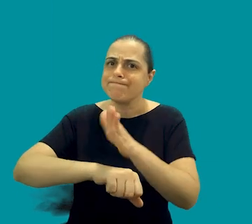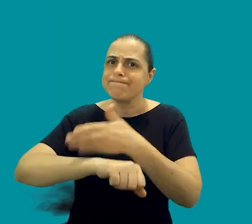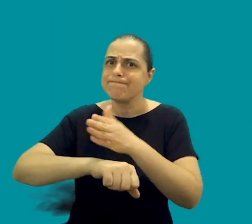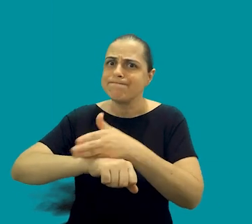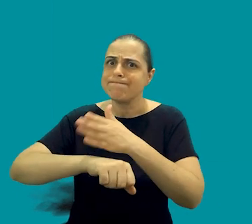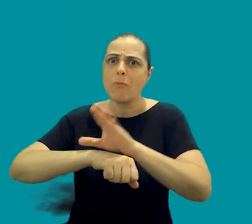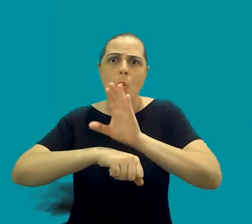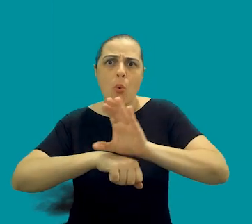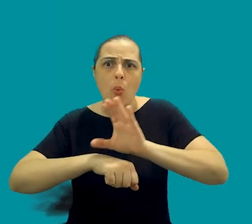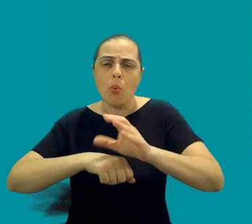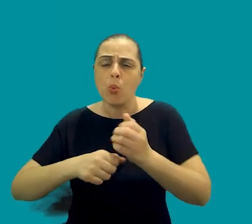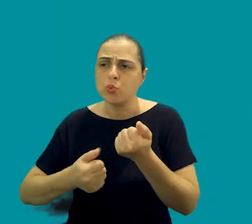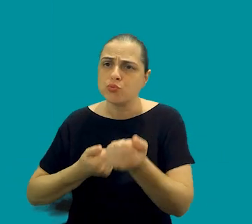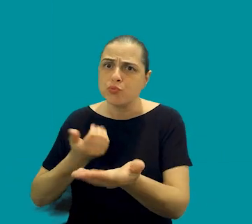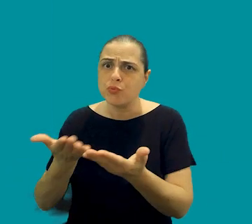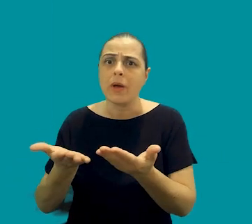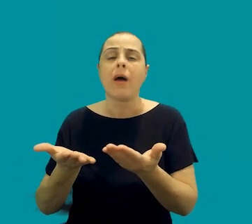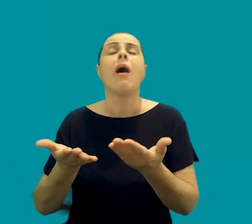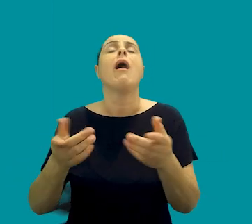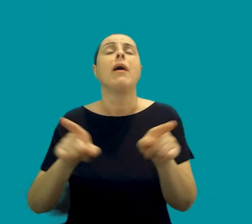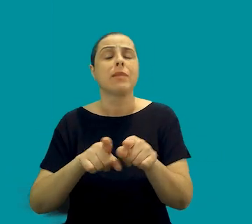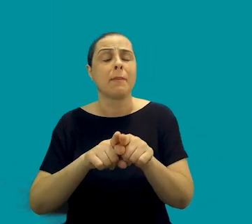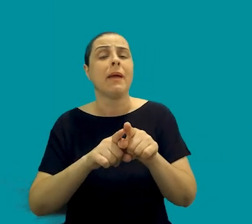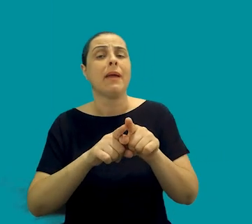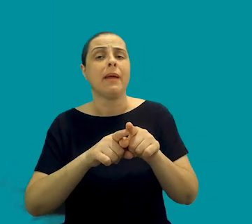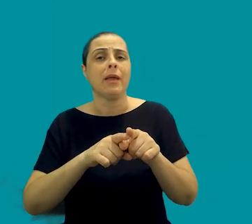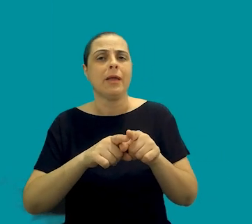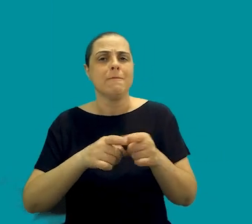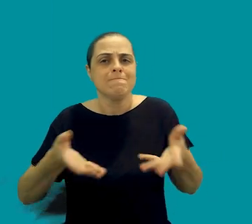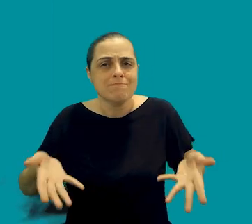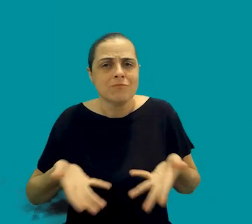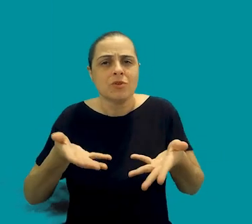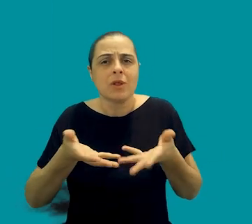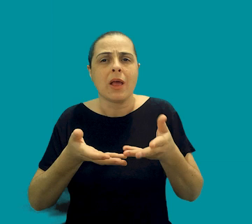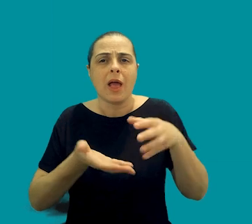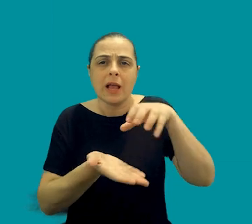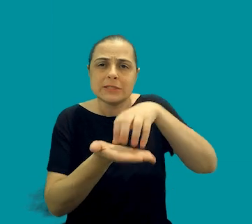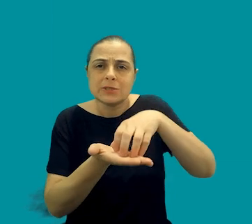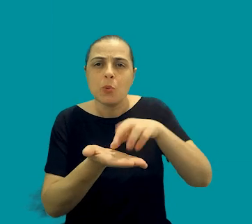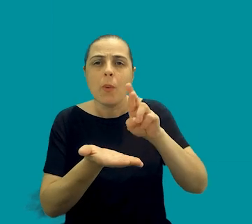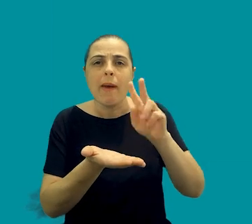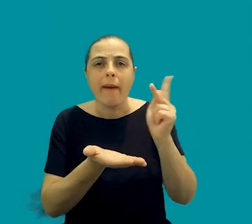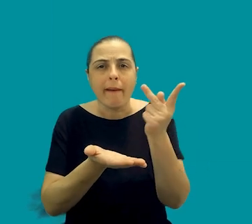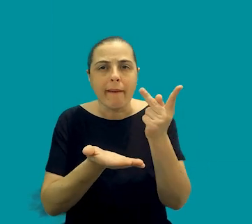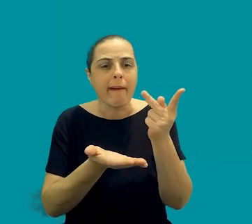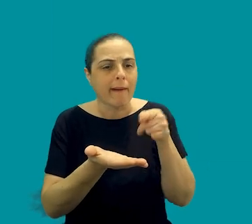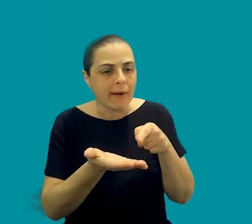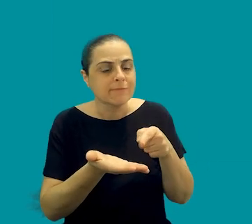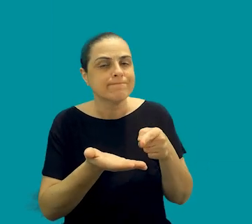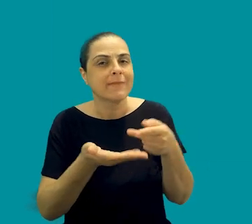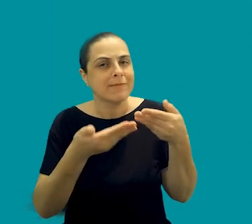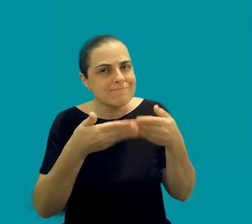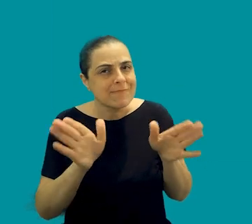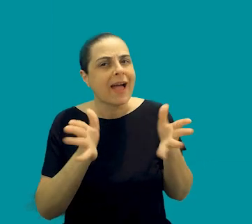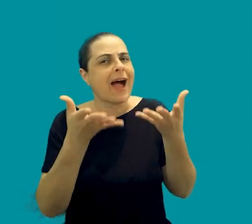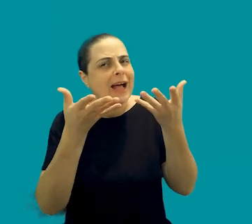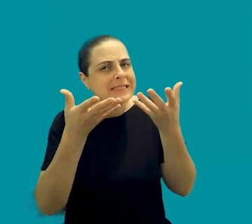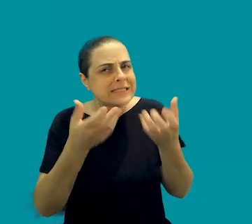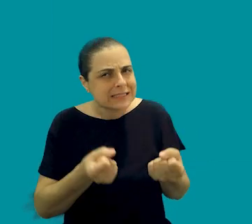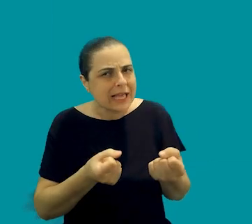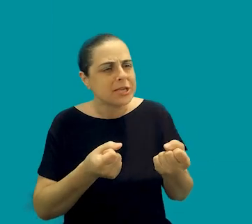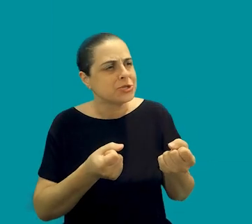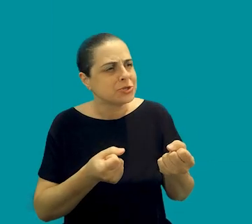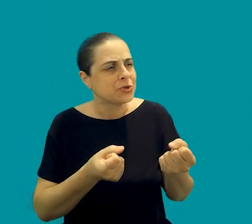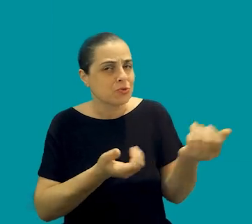de capitalizar recursos humanos que possam receber de verdade esses meninos, né, para que